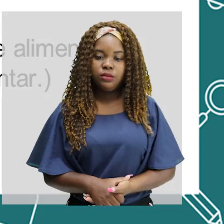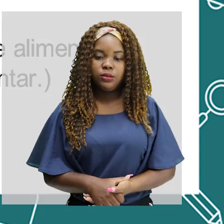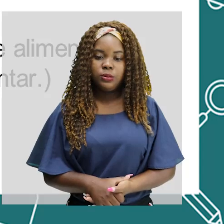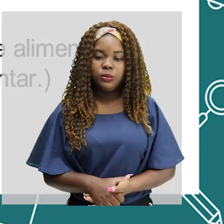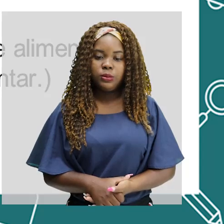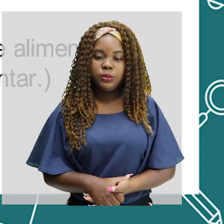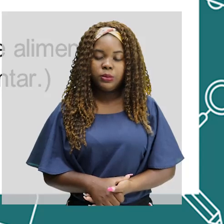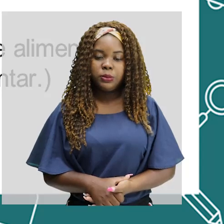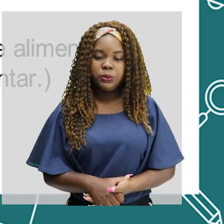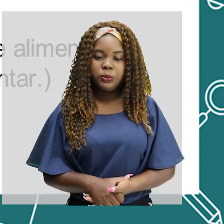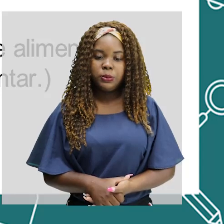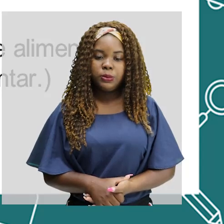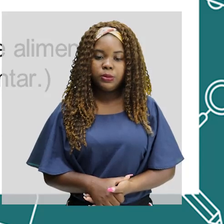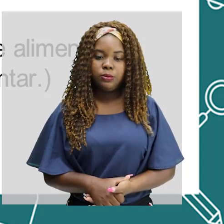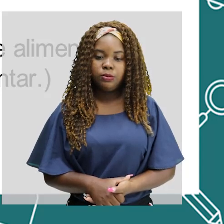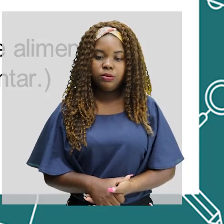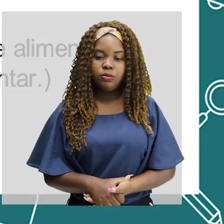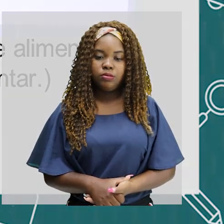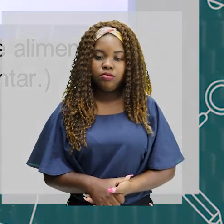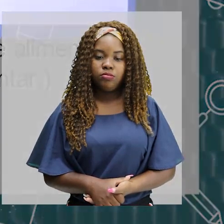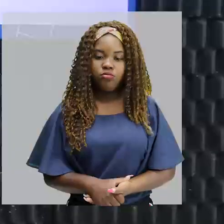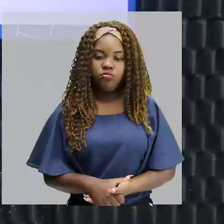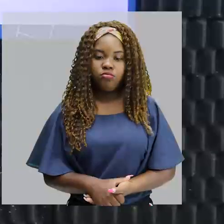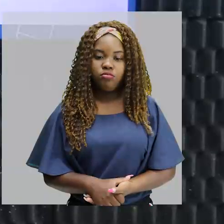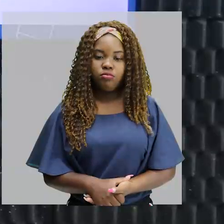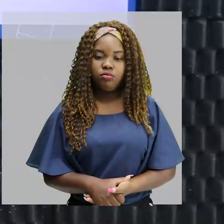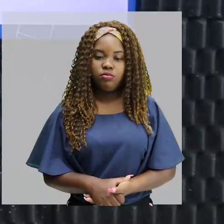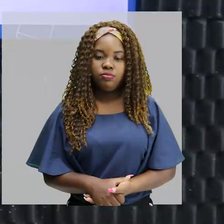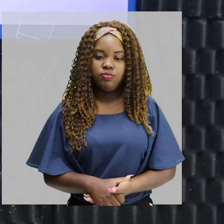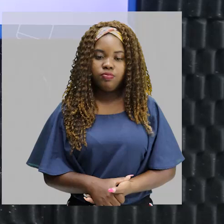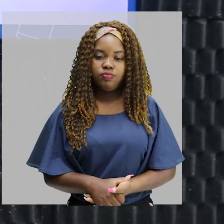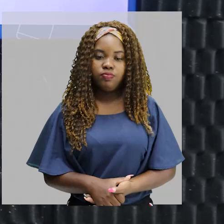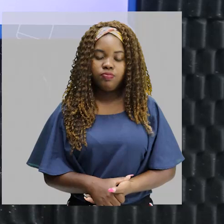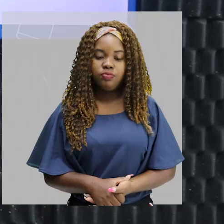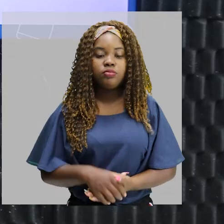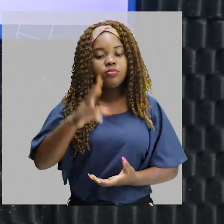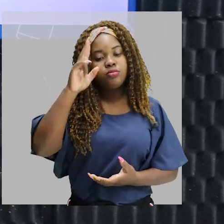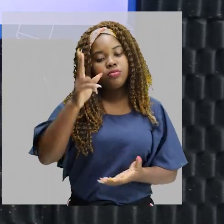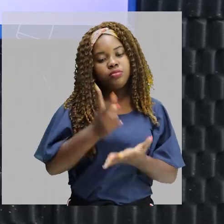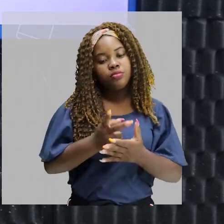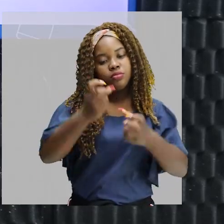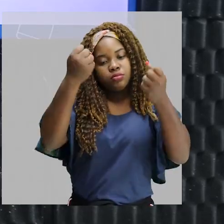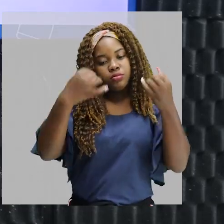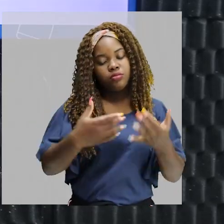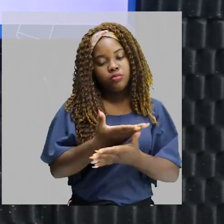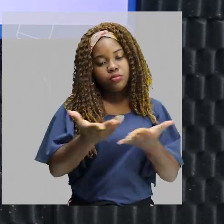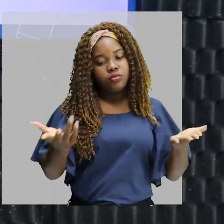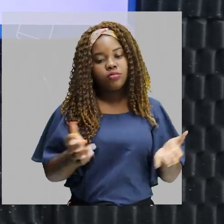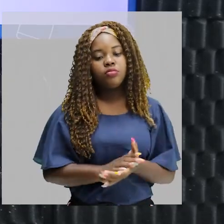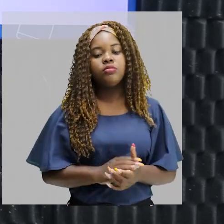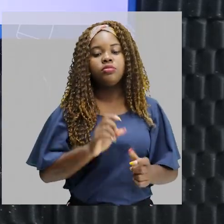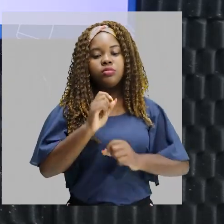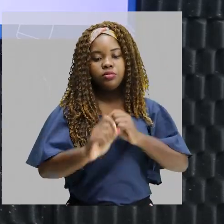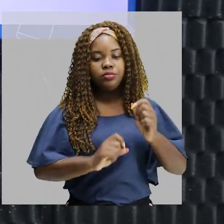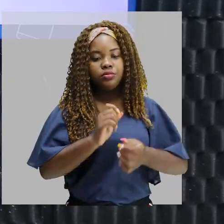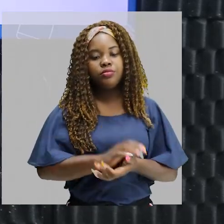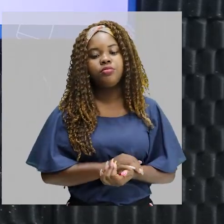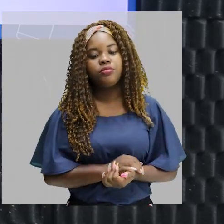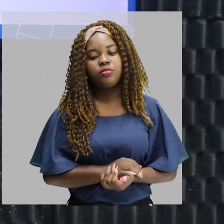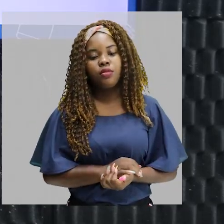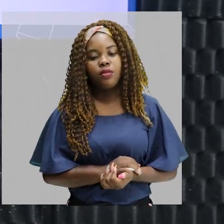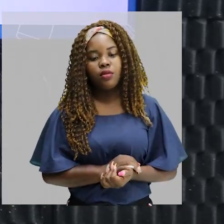ocasiões é traduzida por muito ou muitas. Lembra que eu sempre falo para vocês que as traduções de